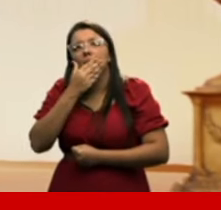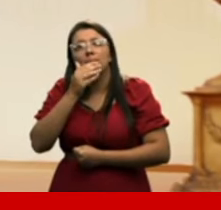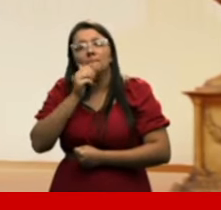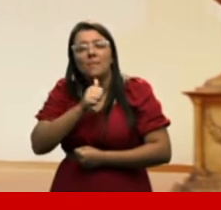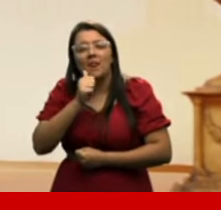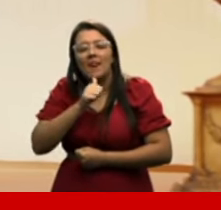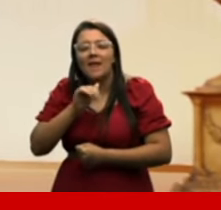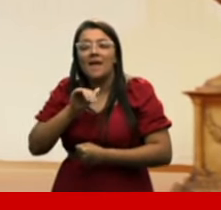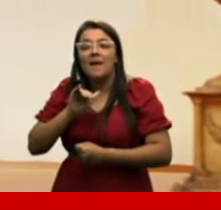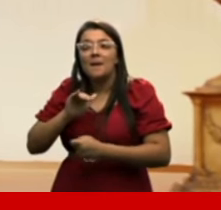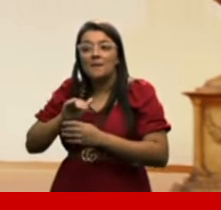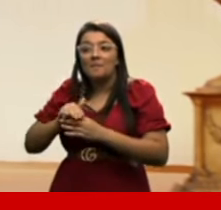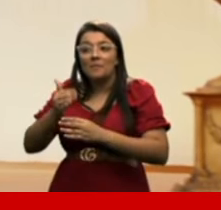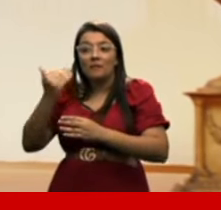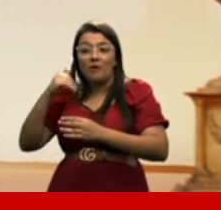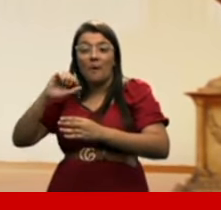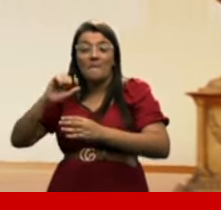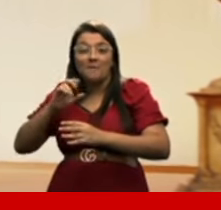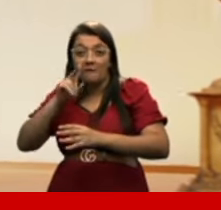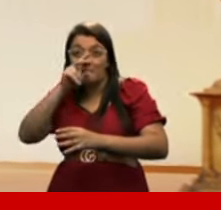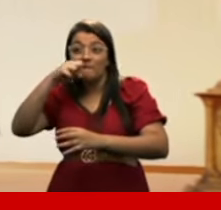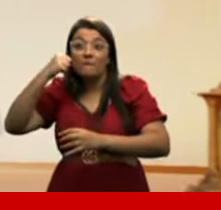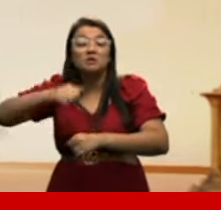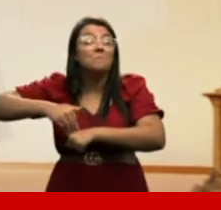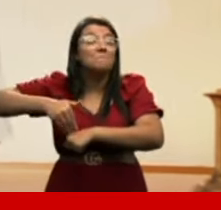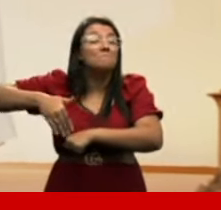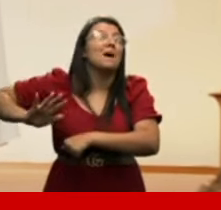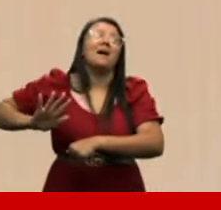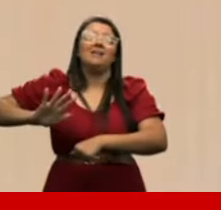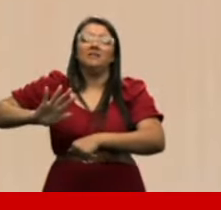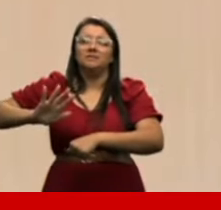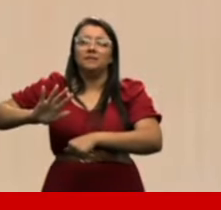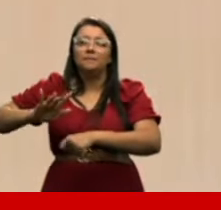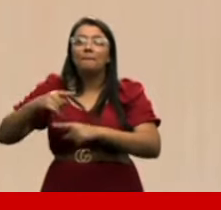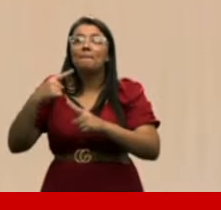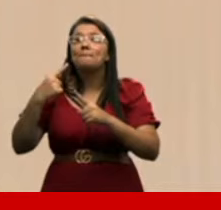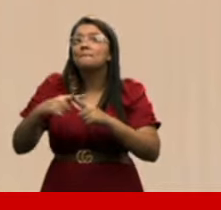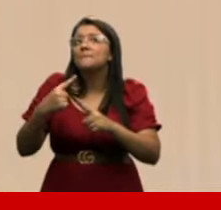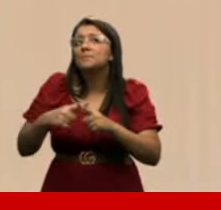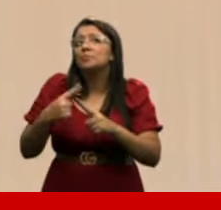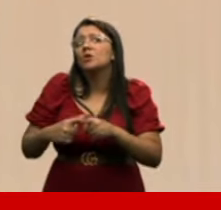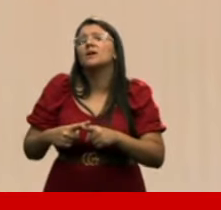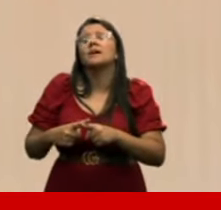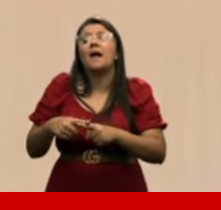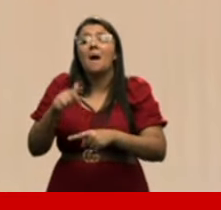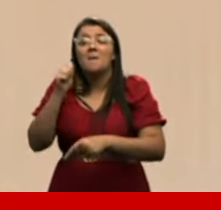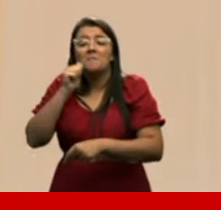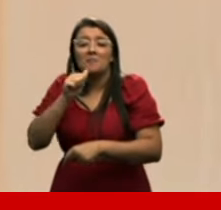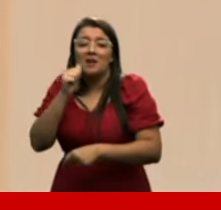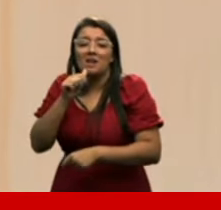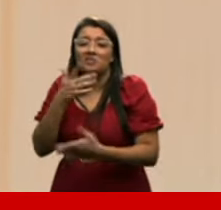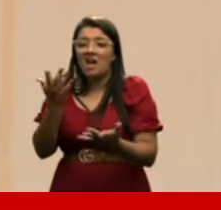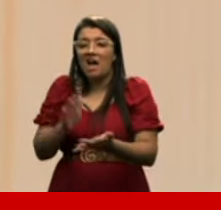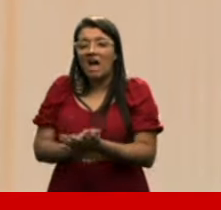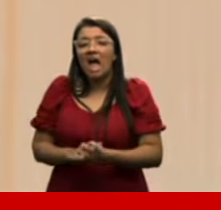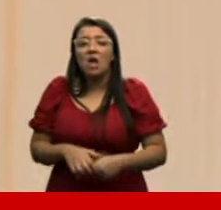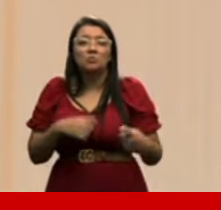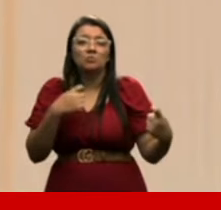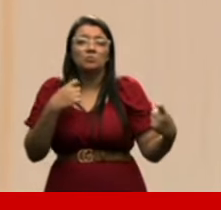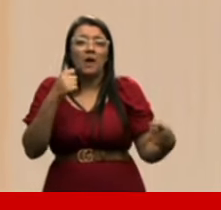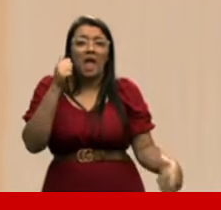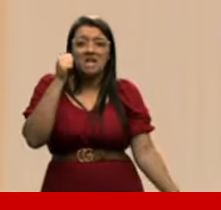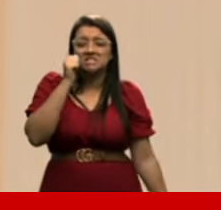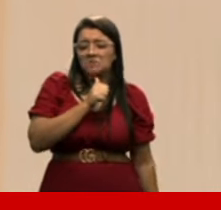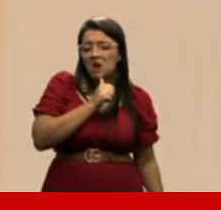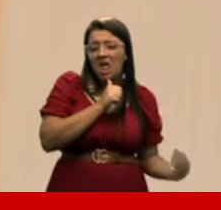eles. É muito mais forte. A mulher não é sexo frágil, não. De jeito nenhum.